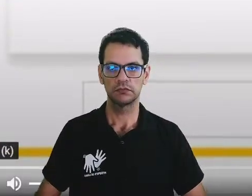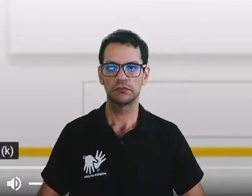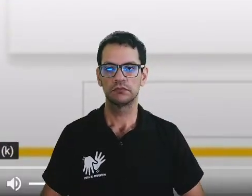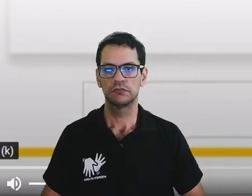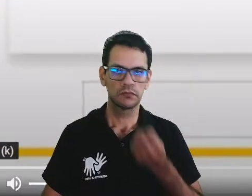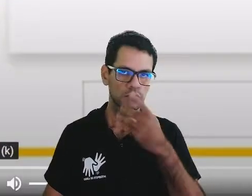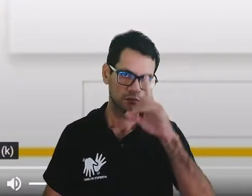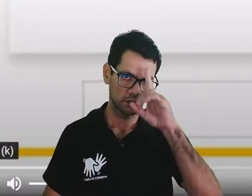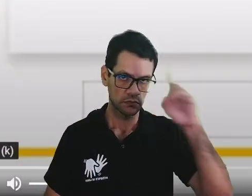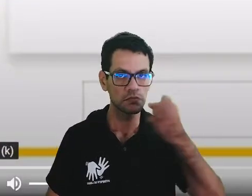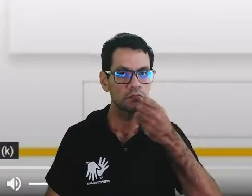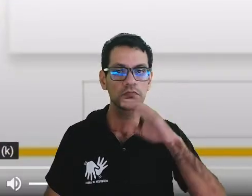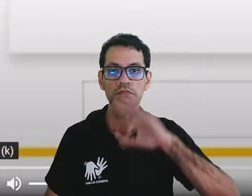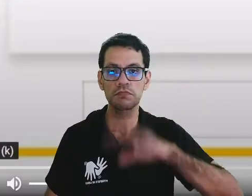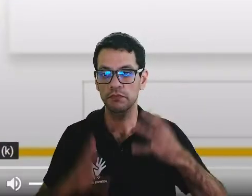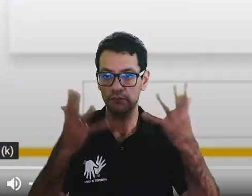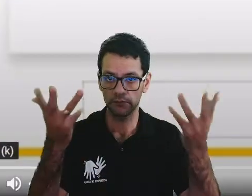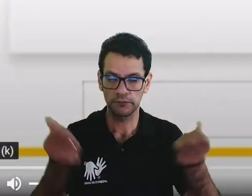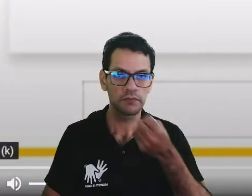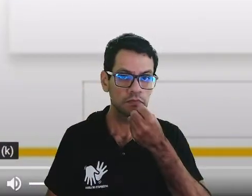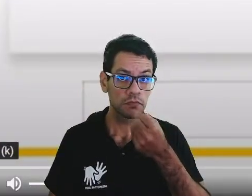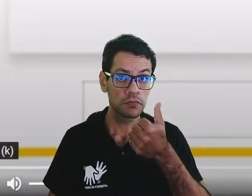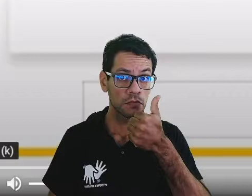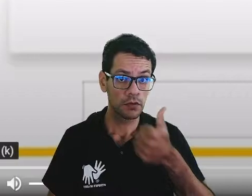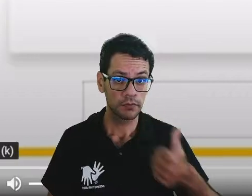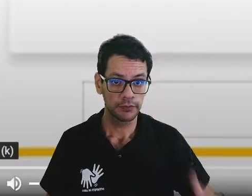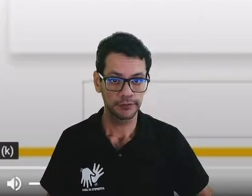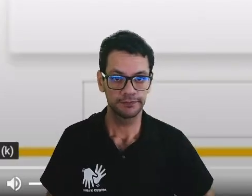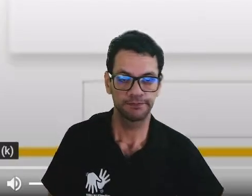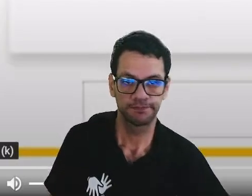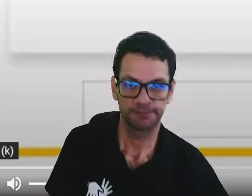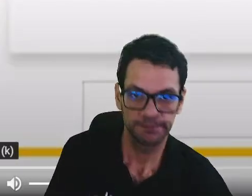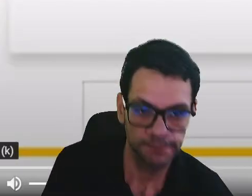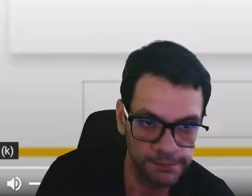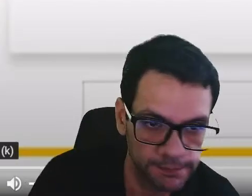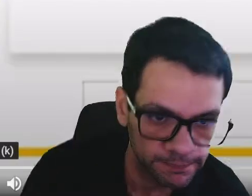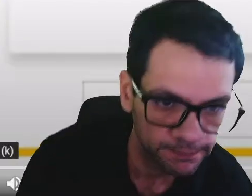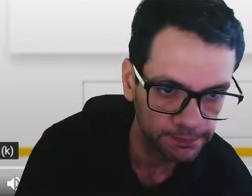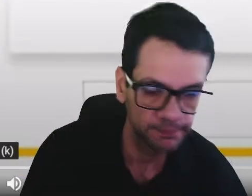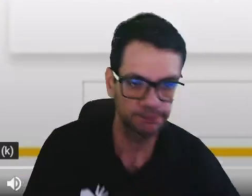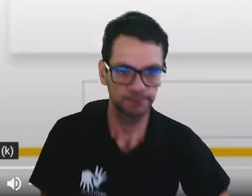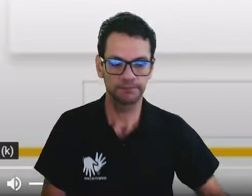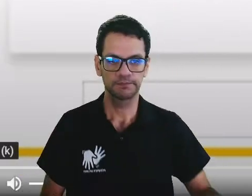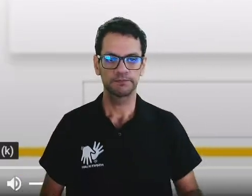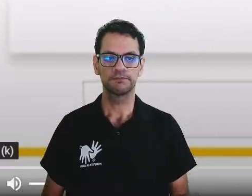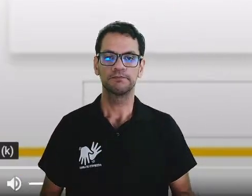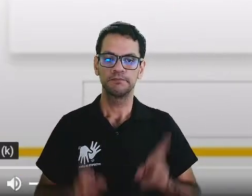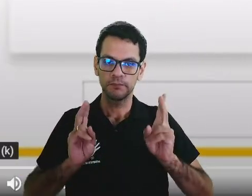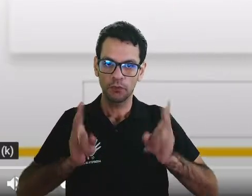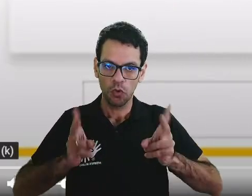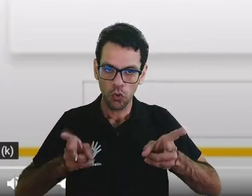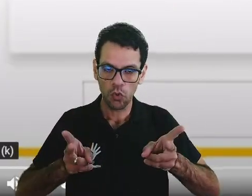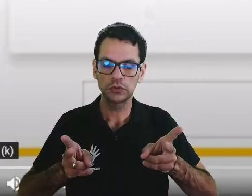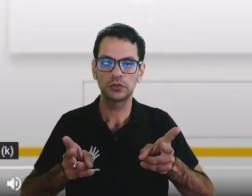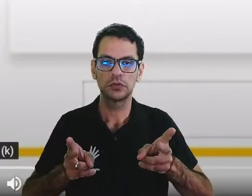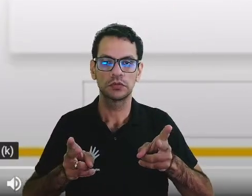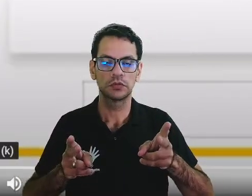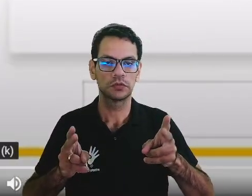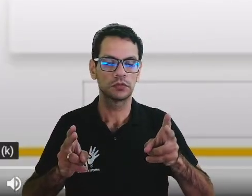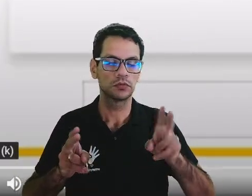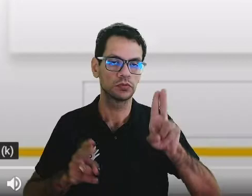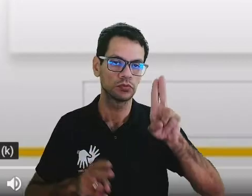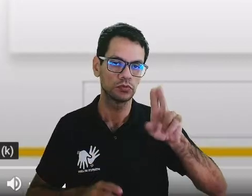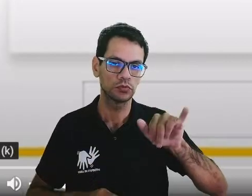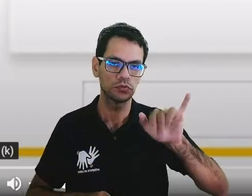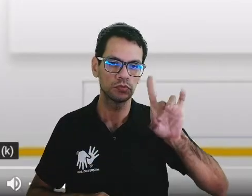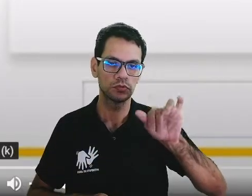Olá, bom dia, boa tarde, pessoal. Tudo bem com vocês? Espero que sim. Bom, dando continuidade, então, a essa unidade,